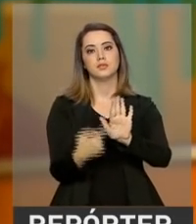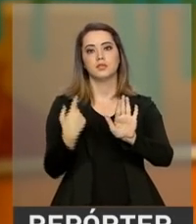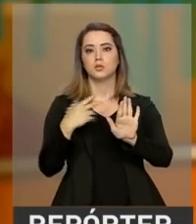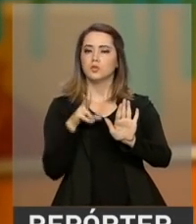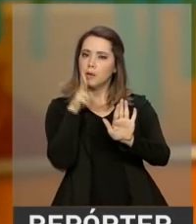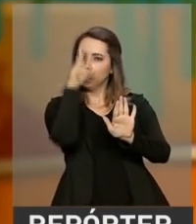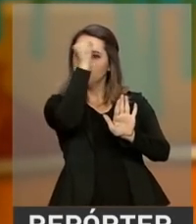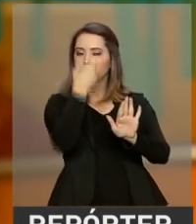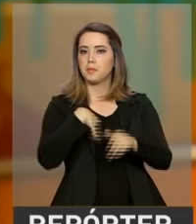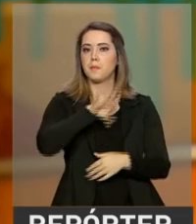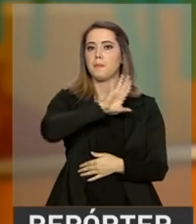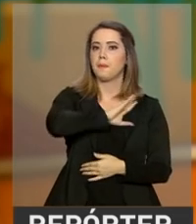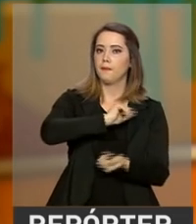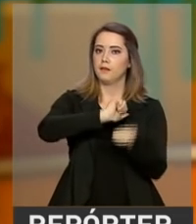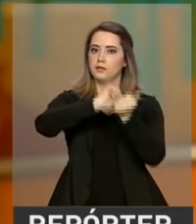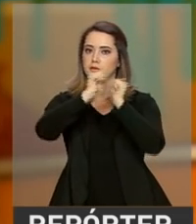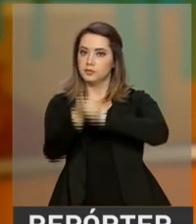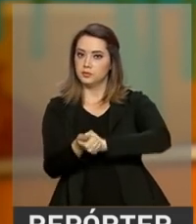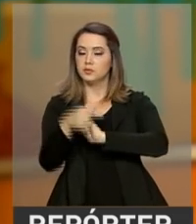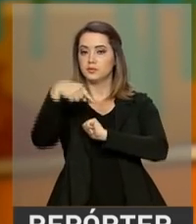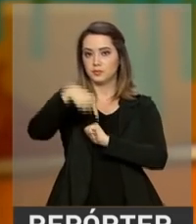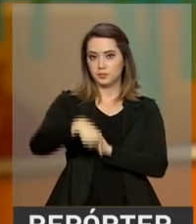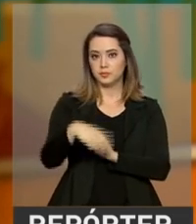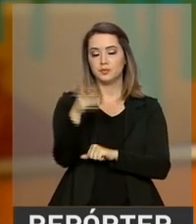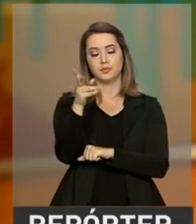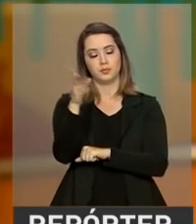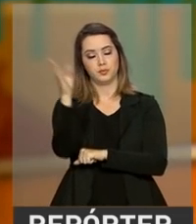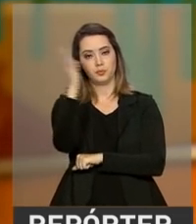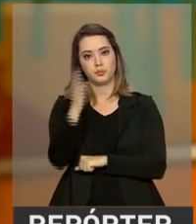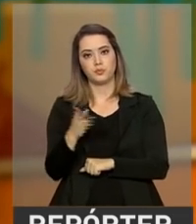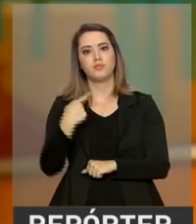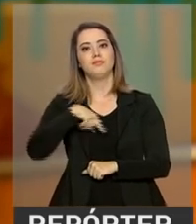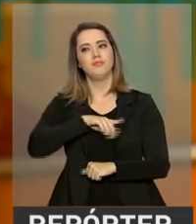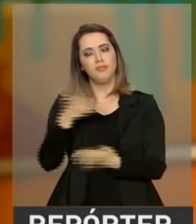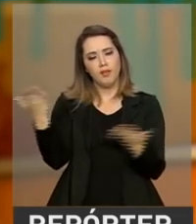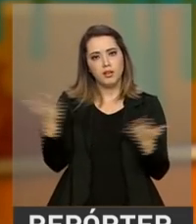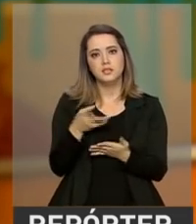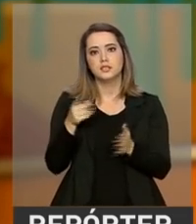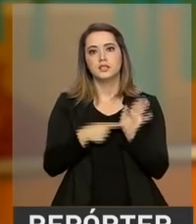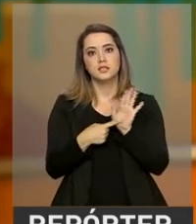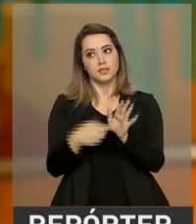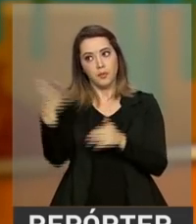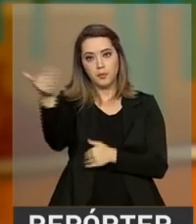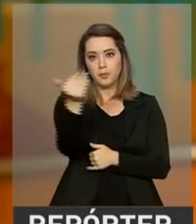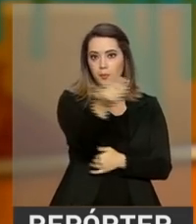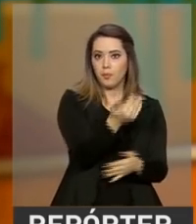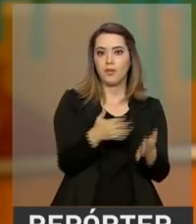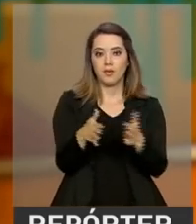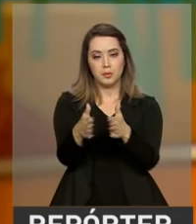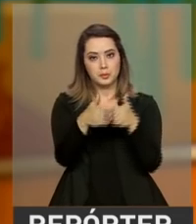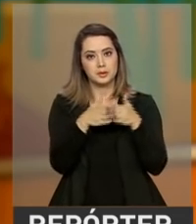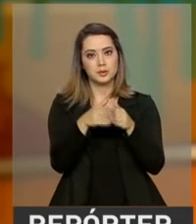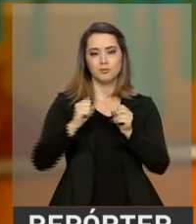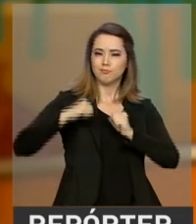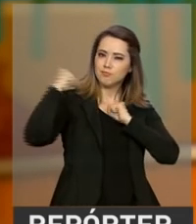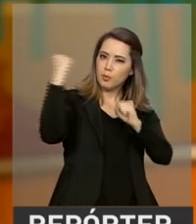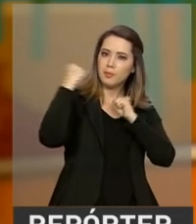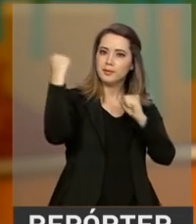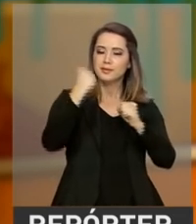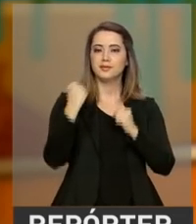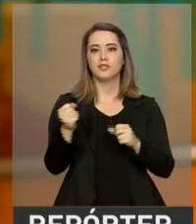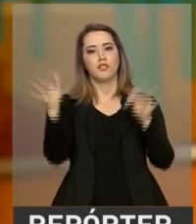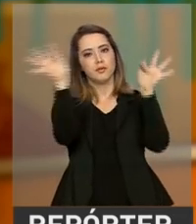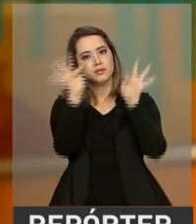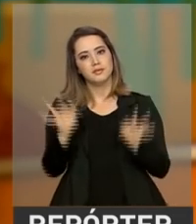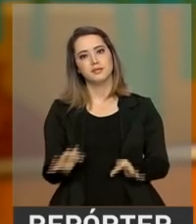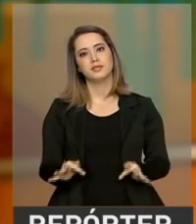nossos atletas nos Jogos Olímpicos. E para tanto, eu venho até você para pedir que faça uma torcida muito entusiasmada